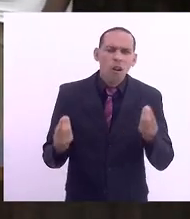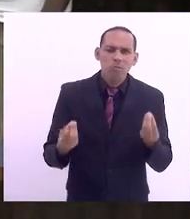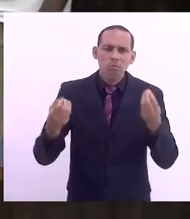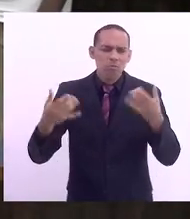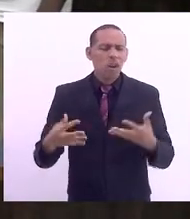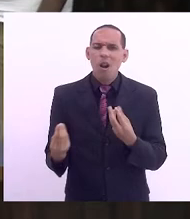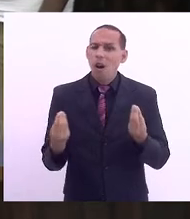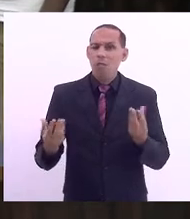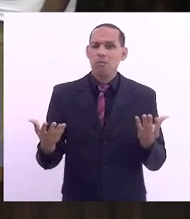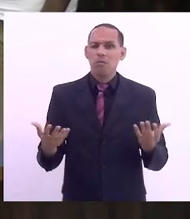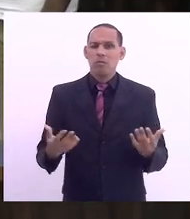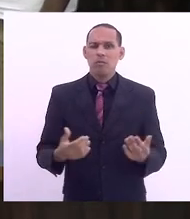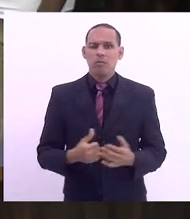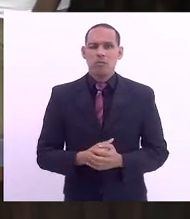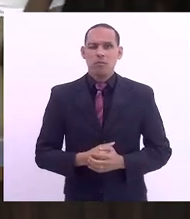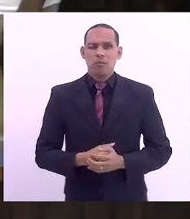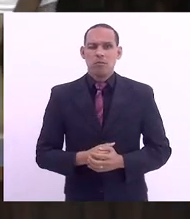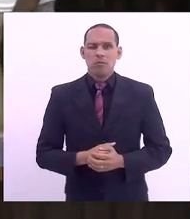explicar?